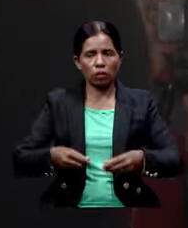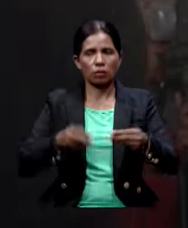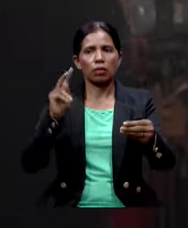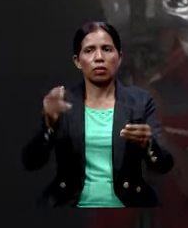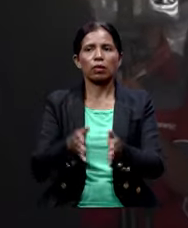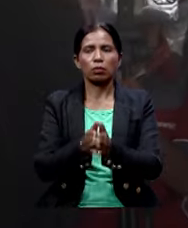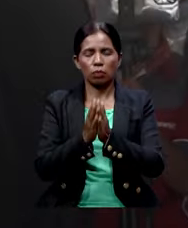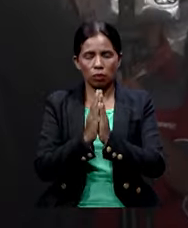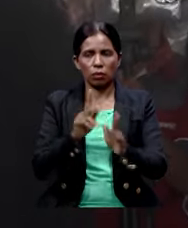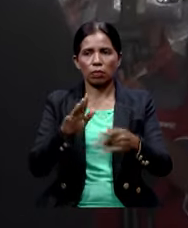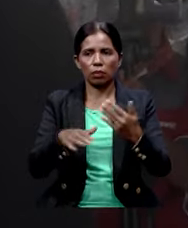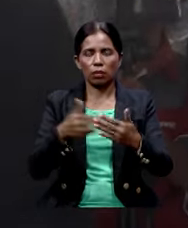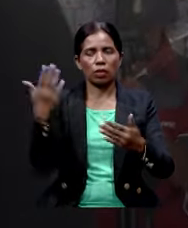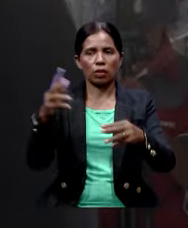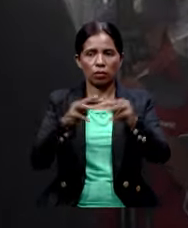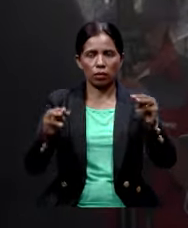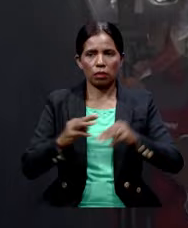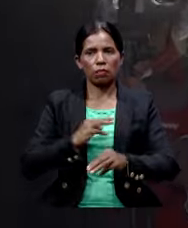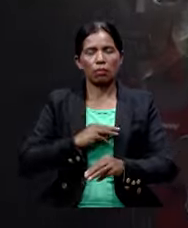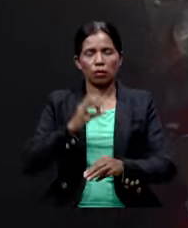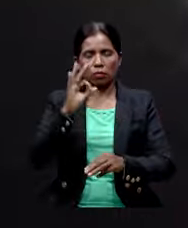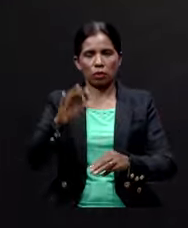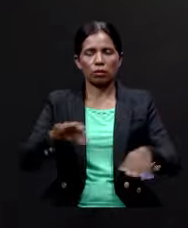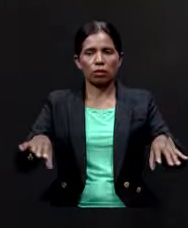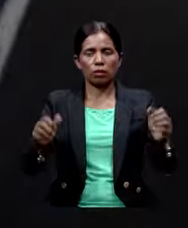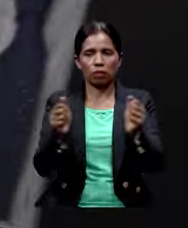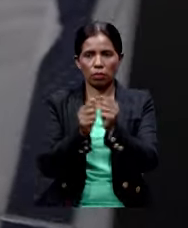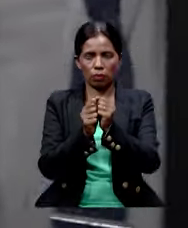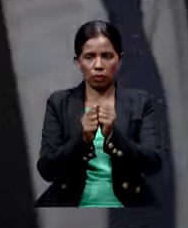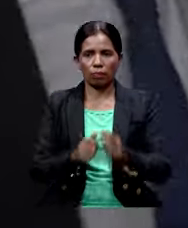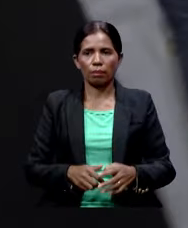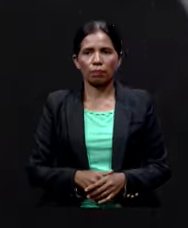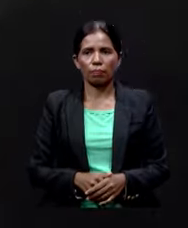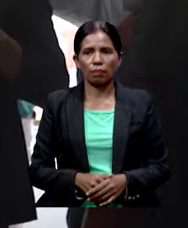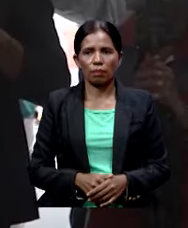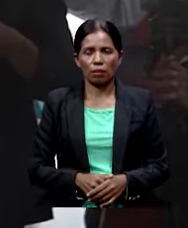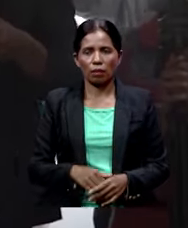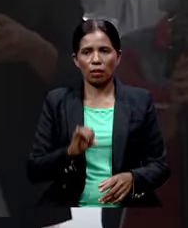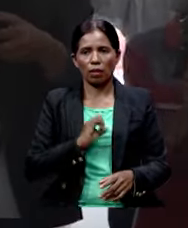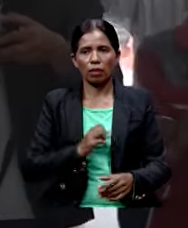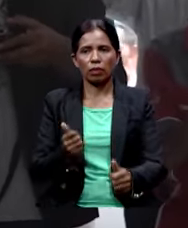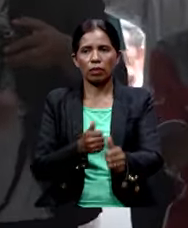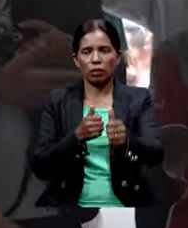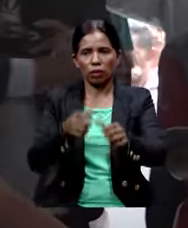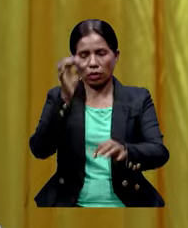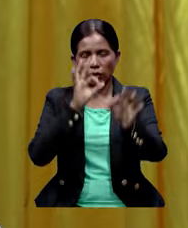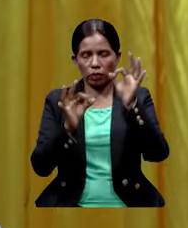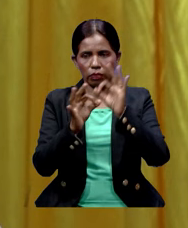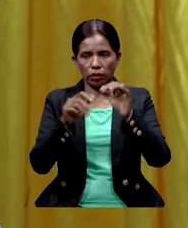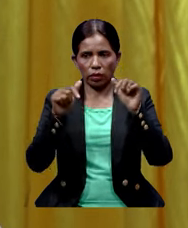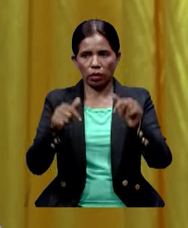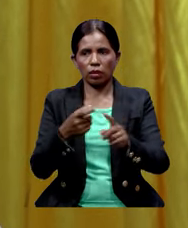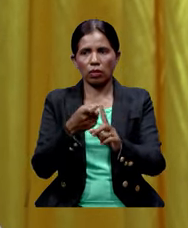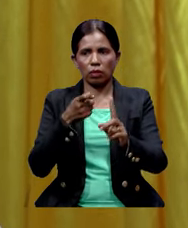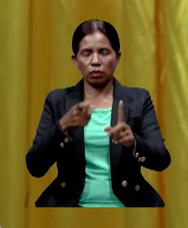russo bem entidade Xoto e a município Manu Fahi, a tu serviço remoto. No ao se cumpre confiança e dané, lhe o